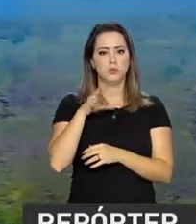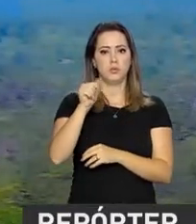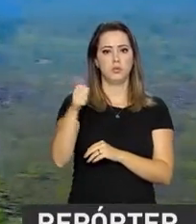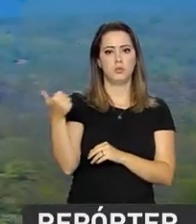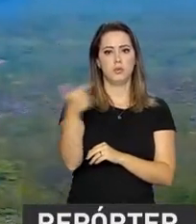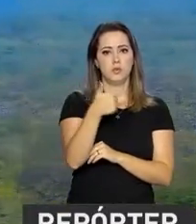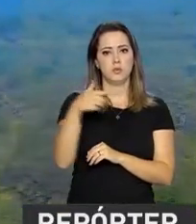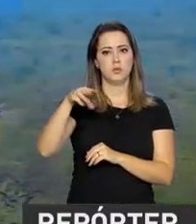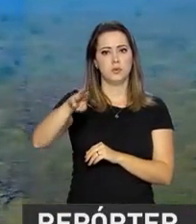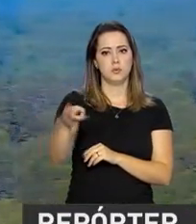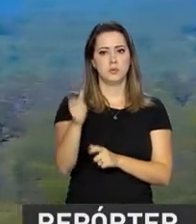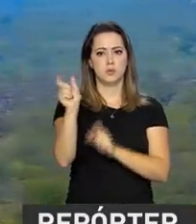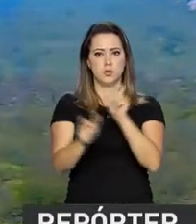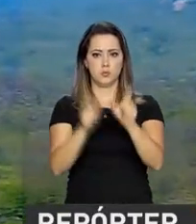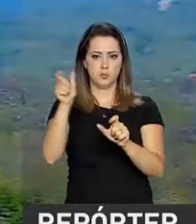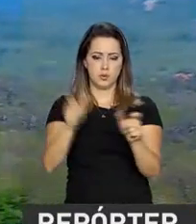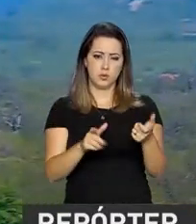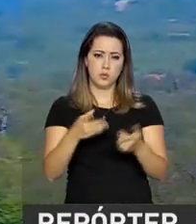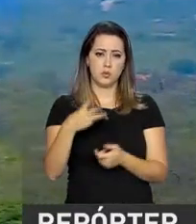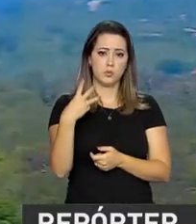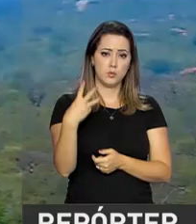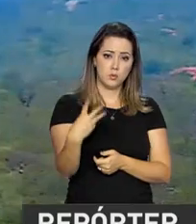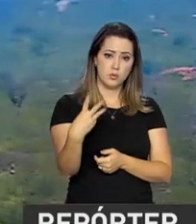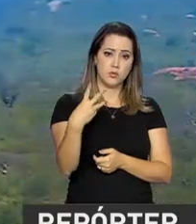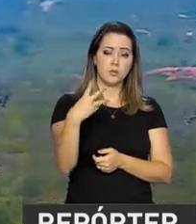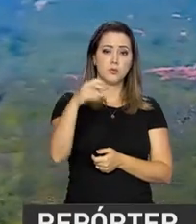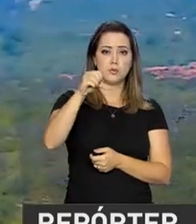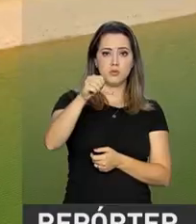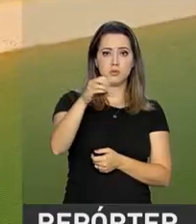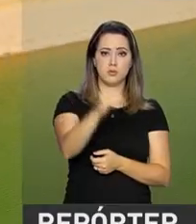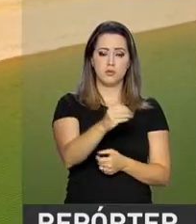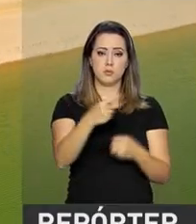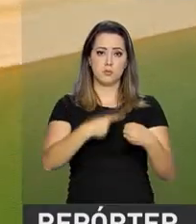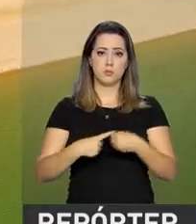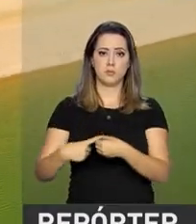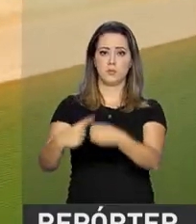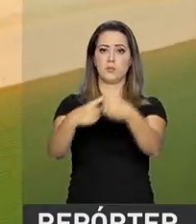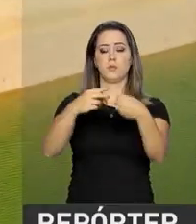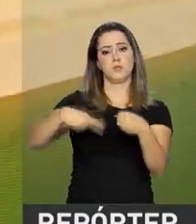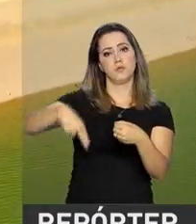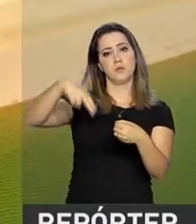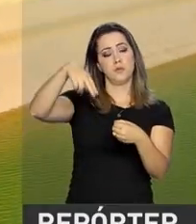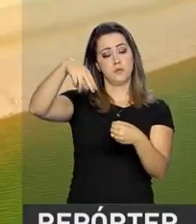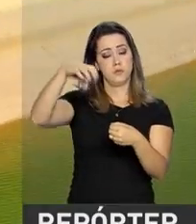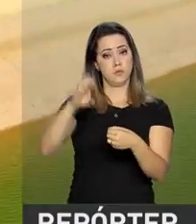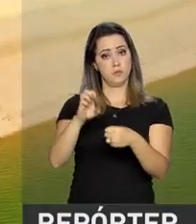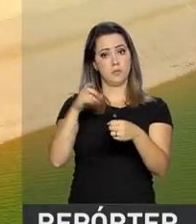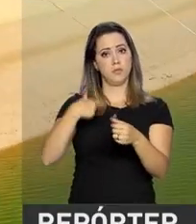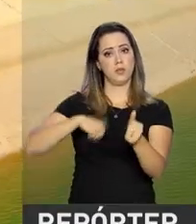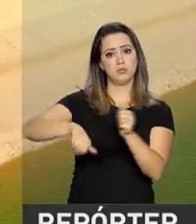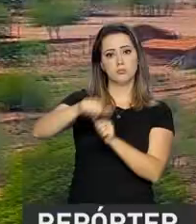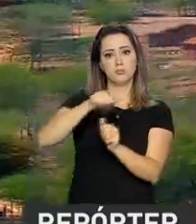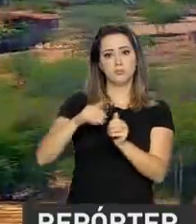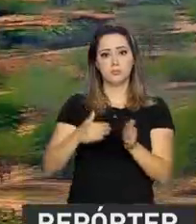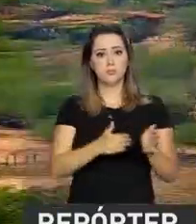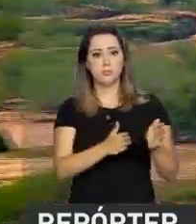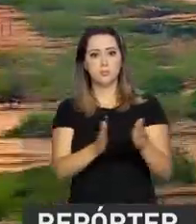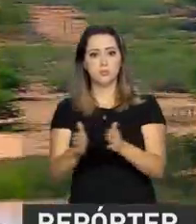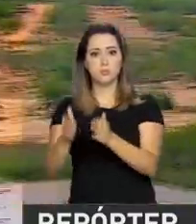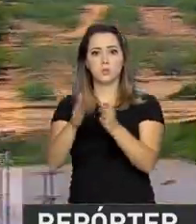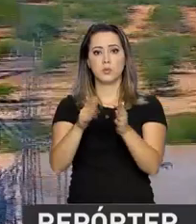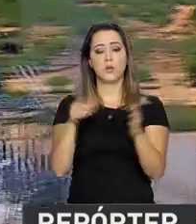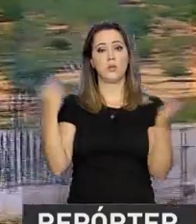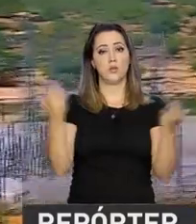12 milhões de pessoas em 390 municípios nordestinos a transposição do são francisco faz